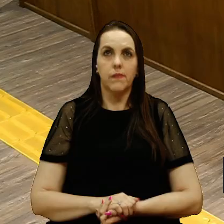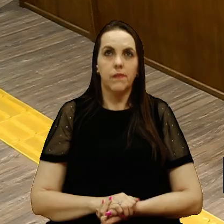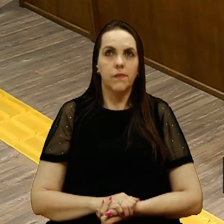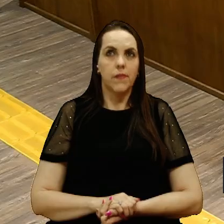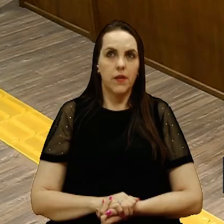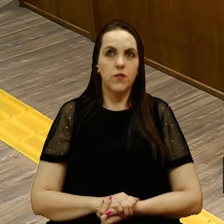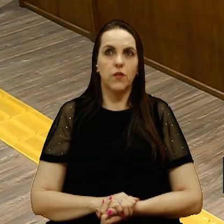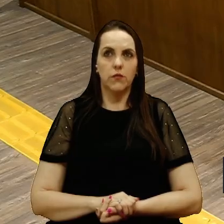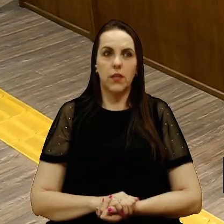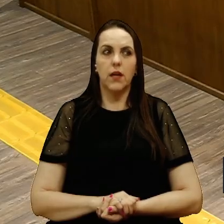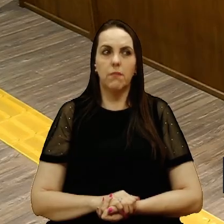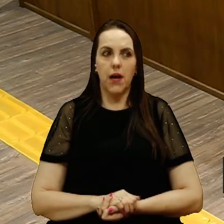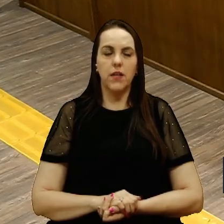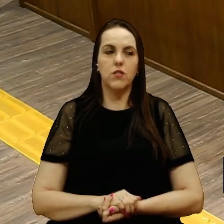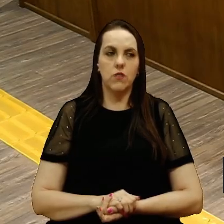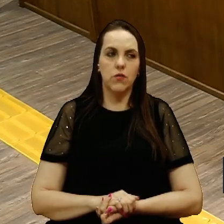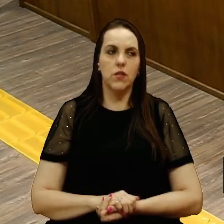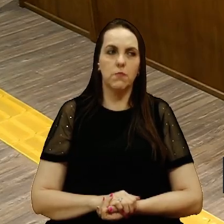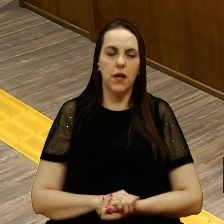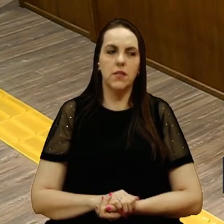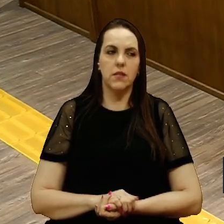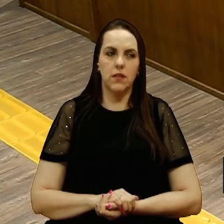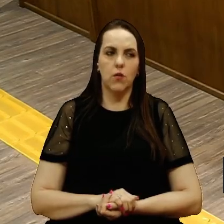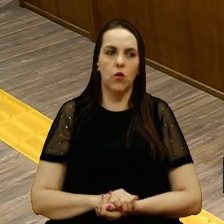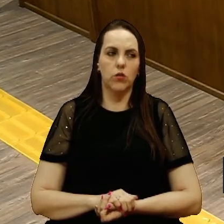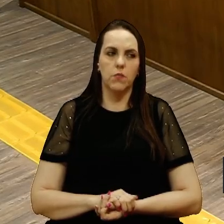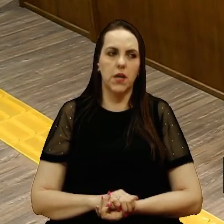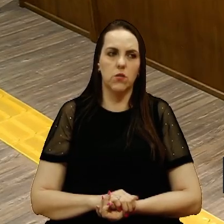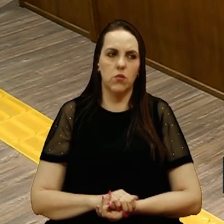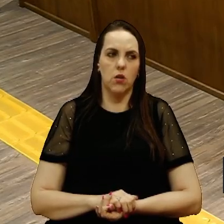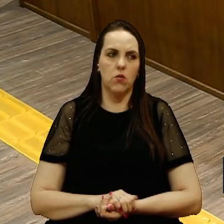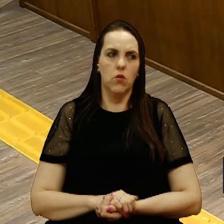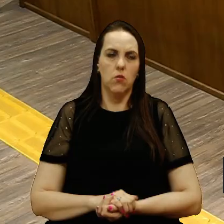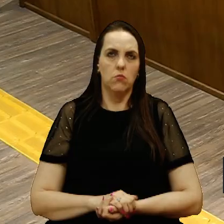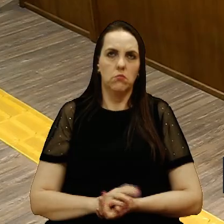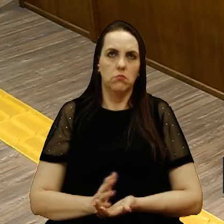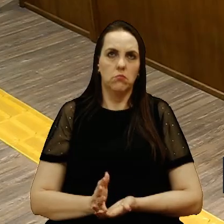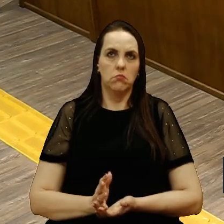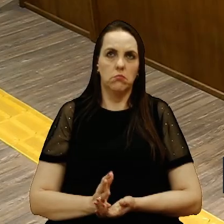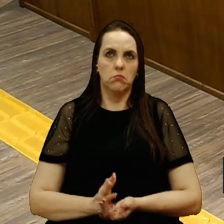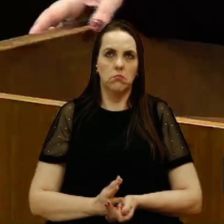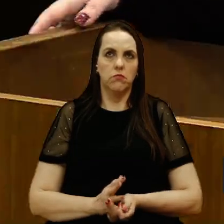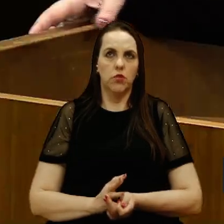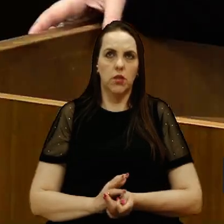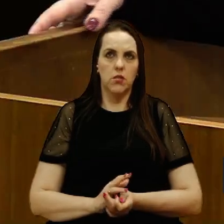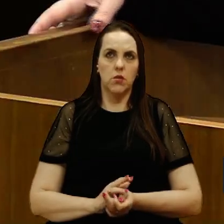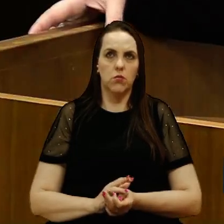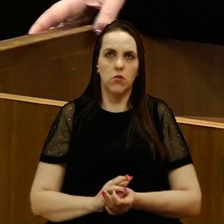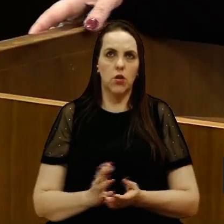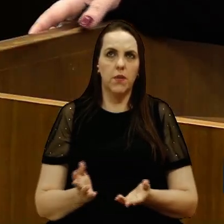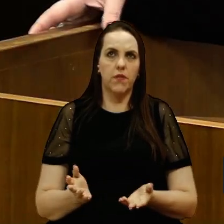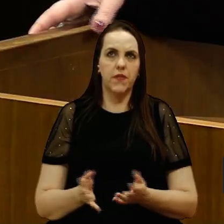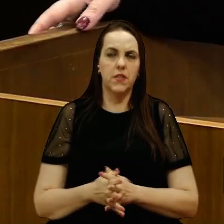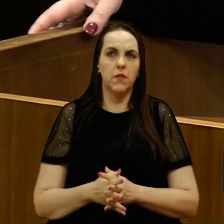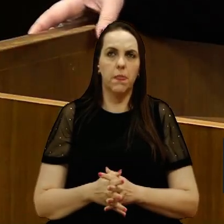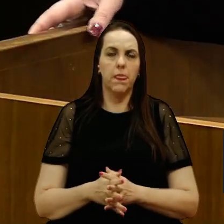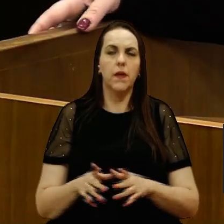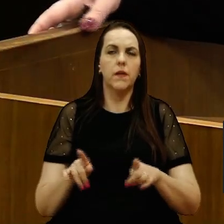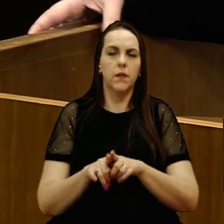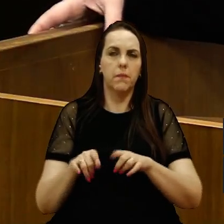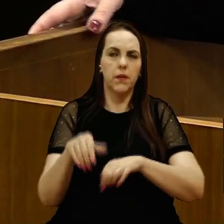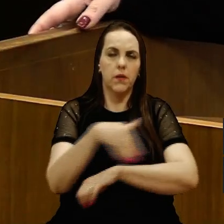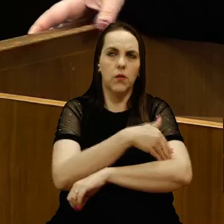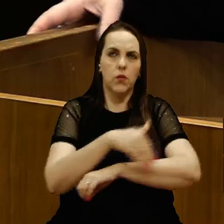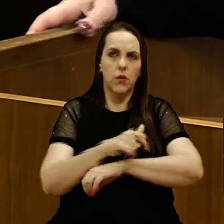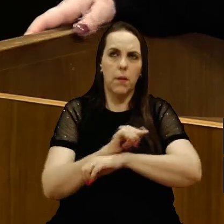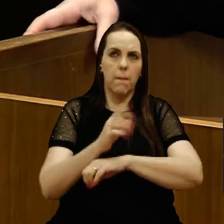Bom dia, boa tarde, já nem sei também. Primeiro, eu queria dizer que eu também estive lá na Rua dos Brilhantes e não podemos